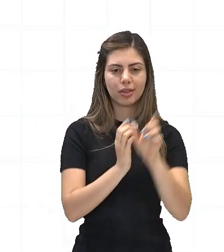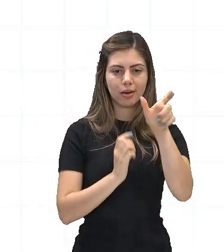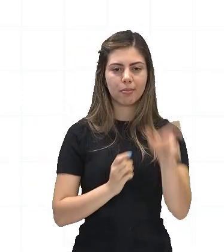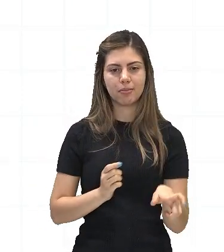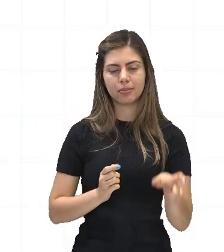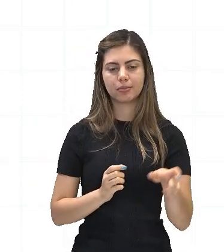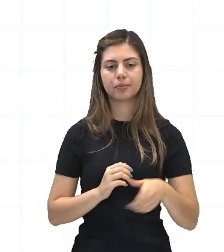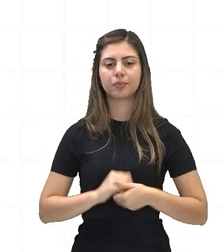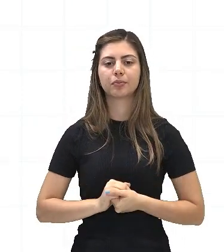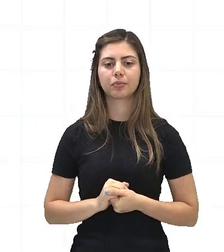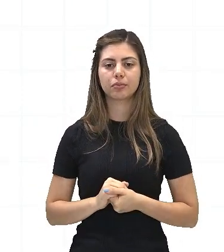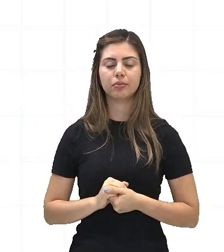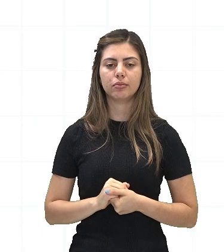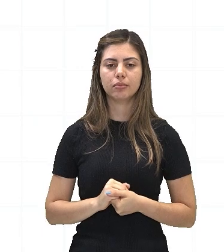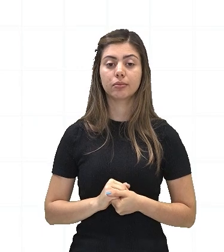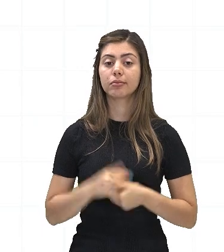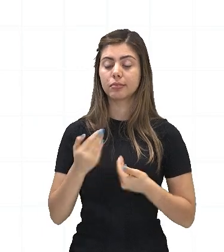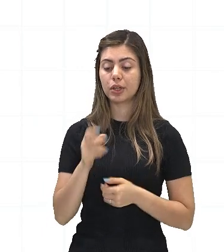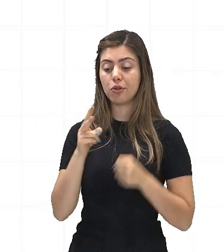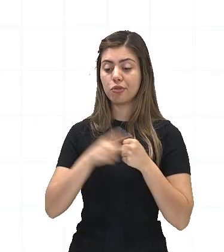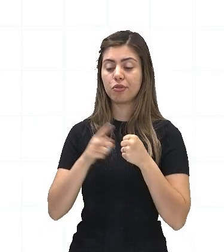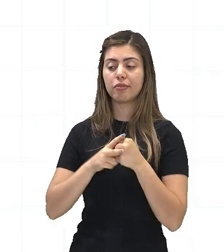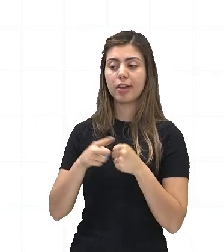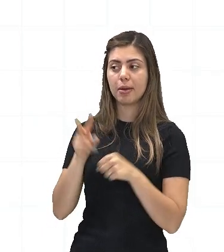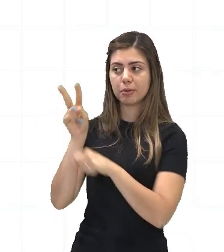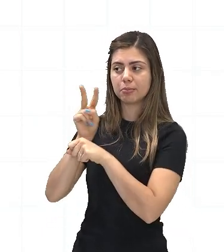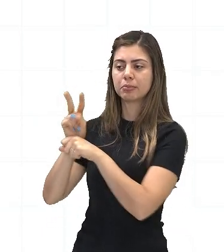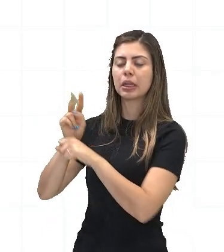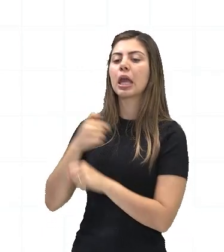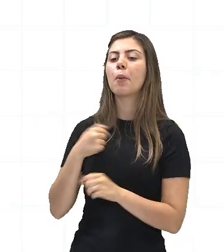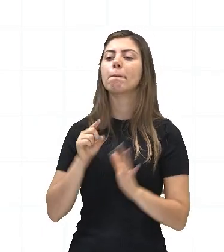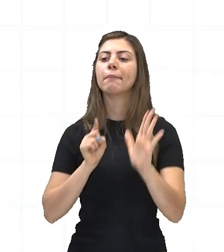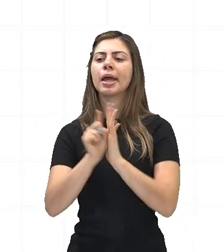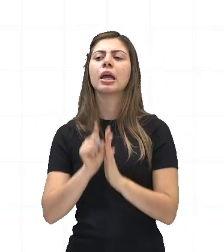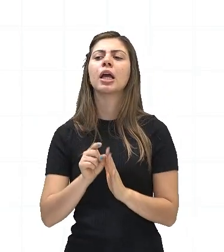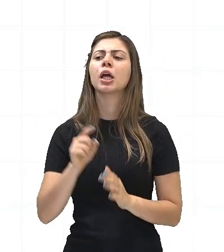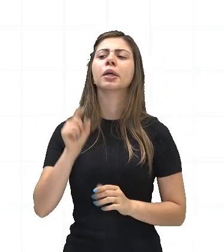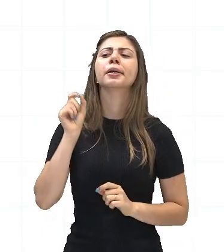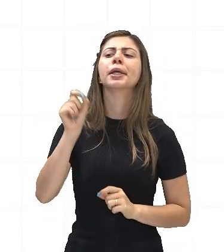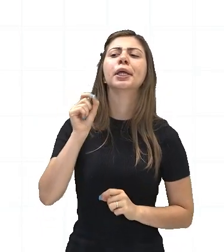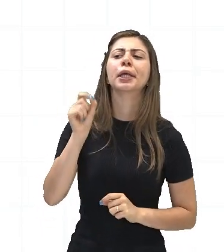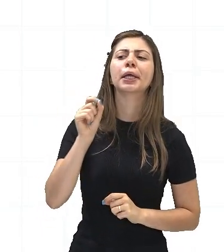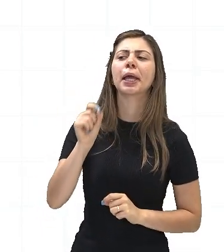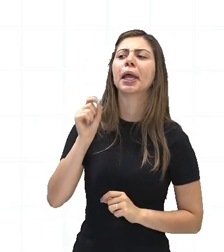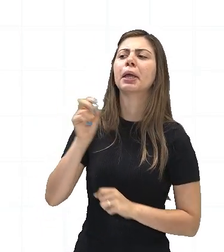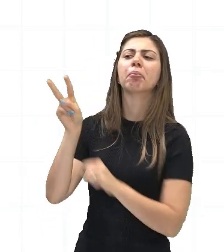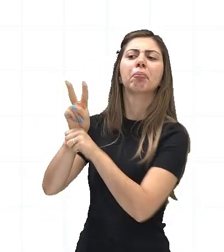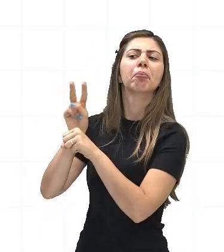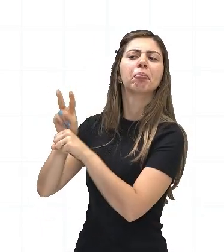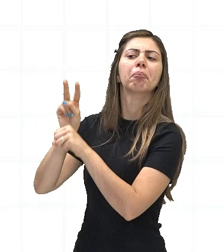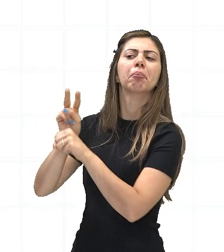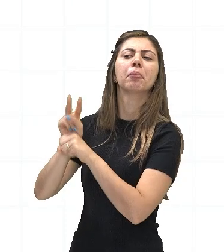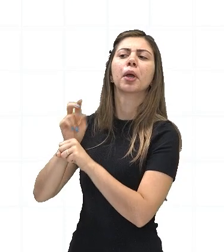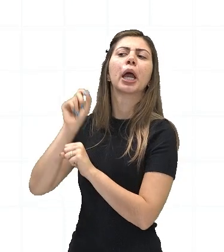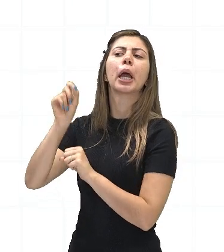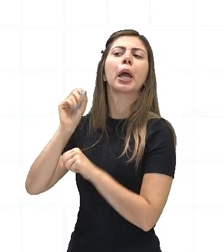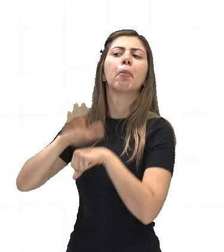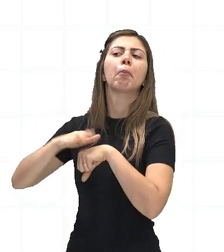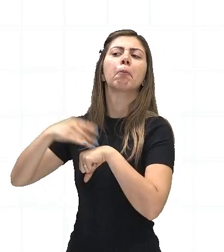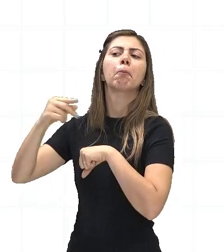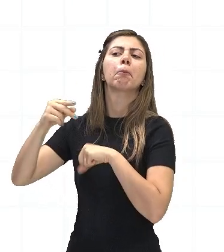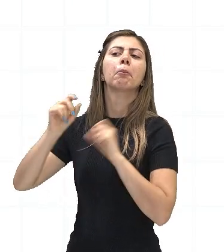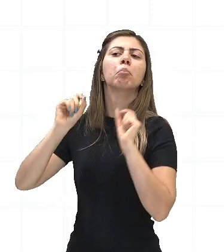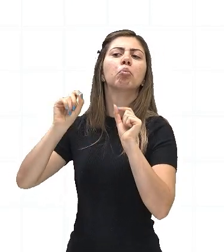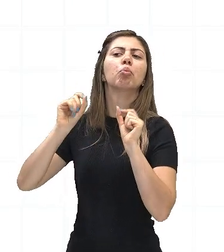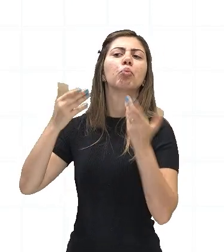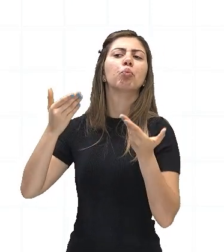o verbo preservamos, o que eu faço com ele? Pergunto. Quem preservamos, né? Aí, nesse caso, quem é que preserva, né?